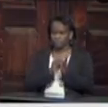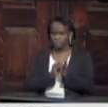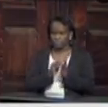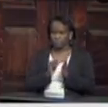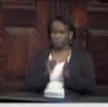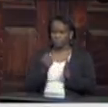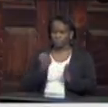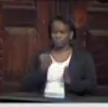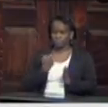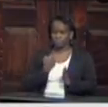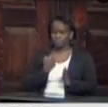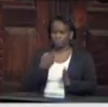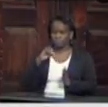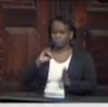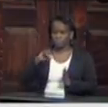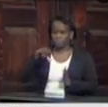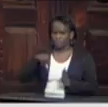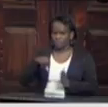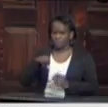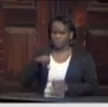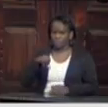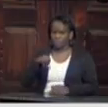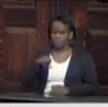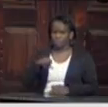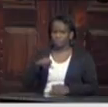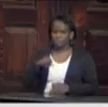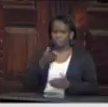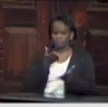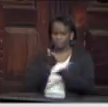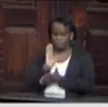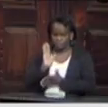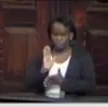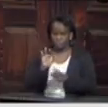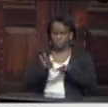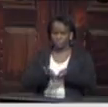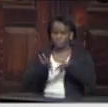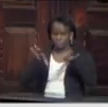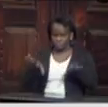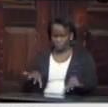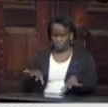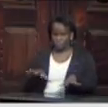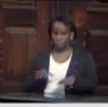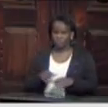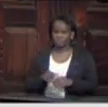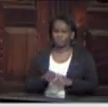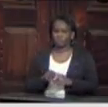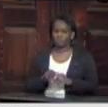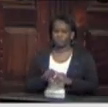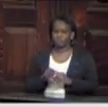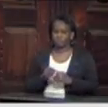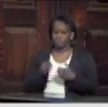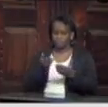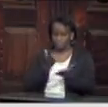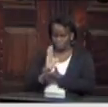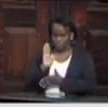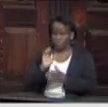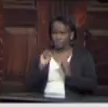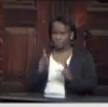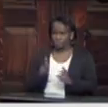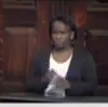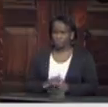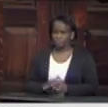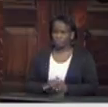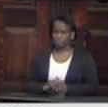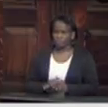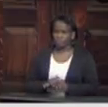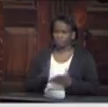modificativa número 09 para aprovação em separado e para se incorporar o texto, e foi aprovado.